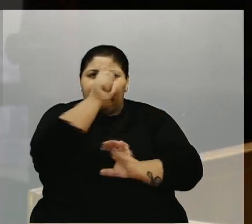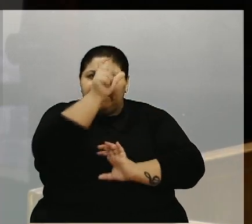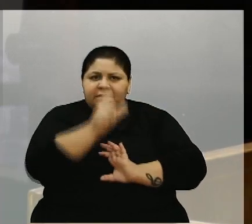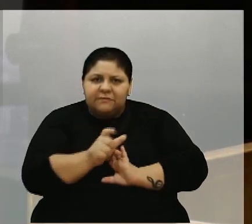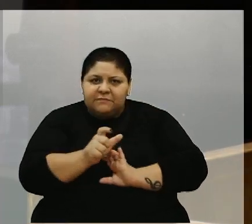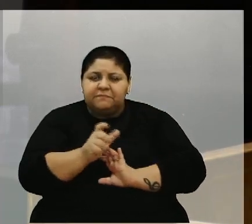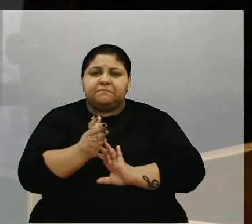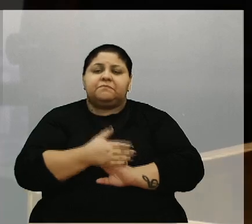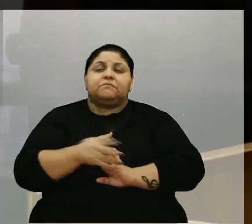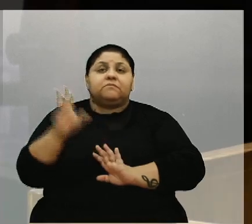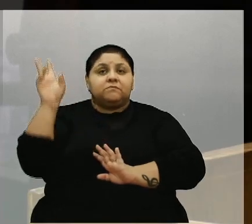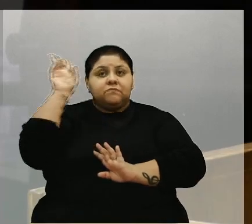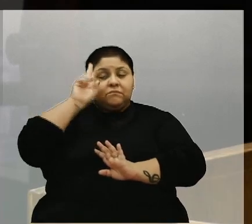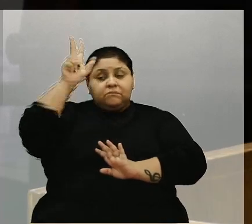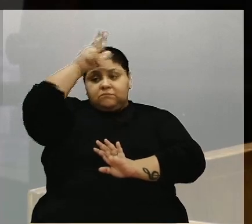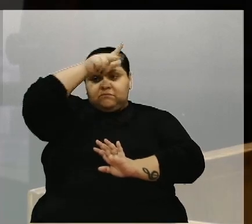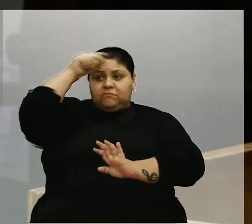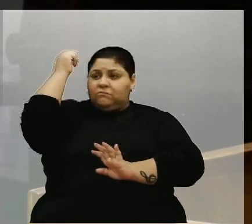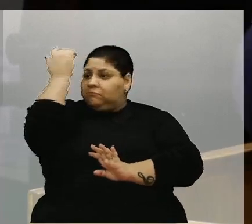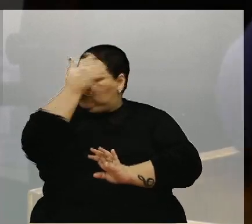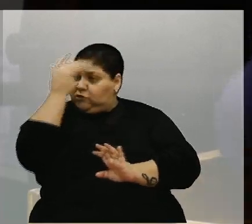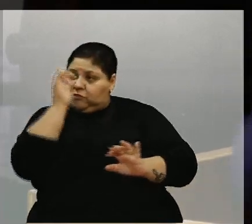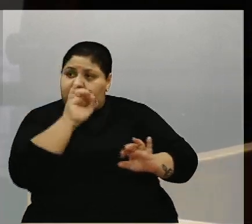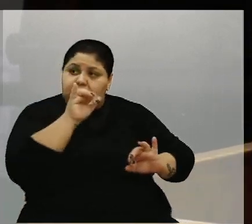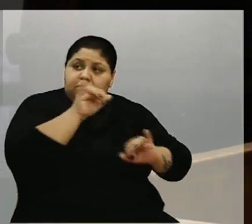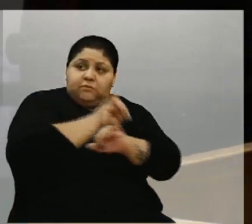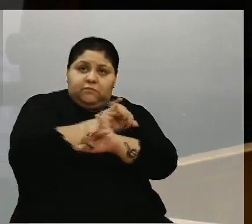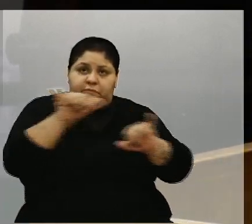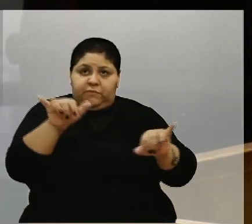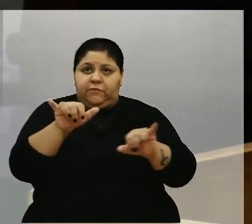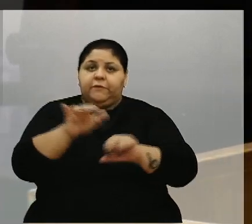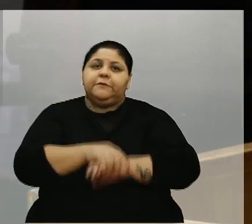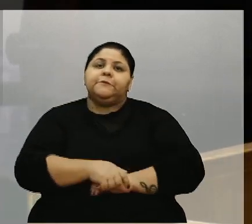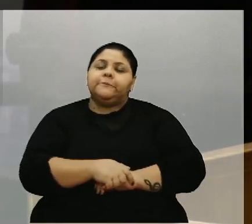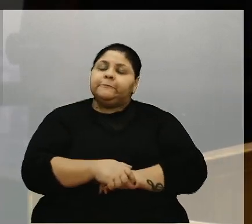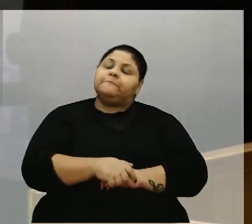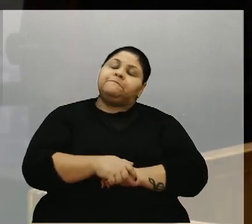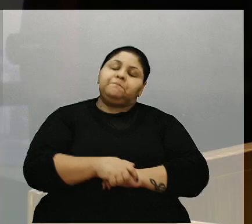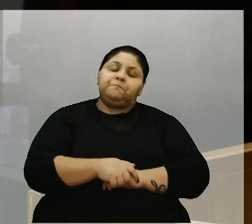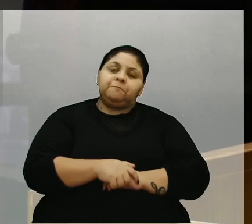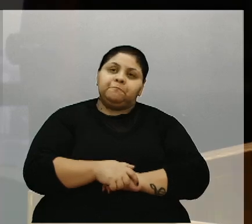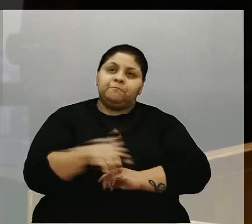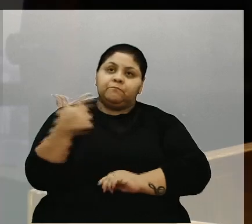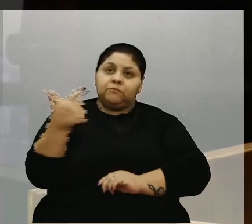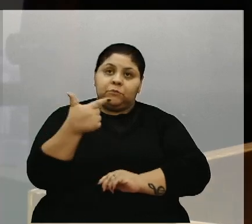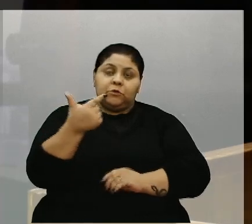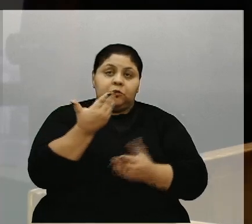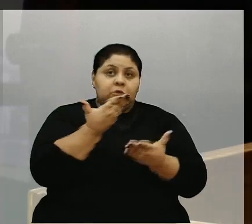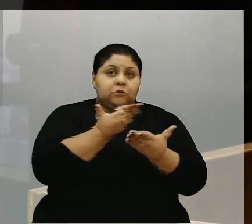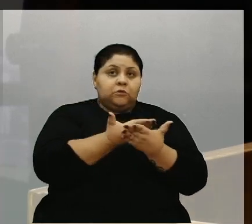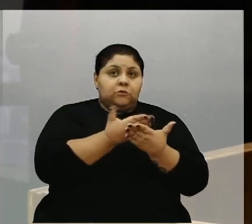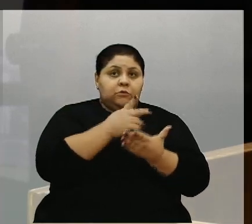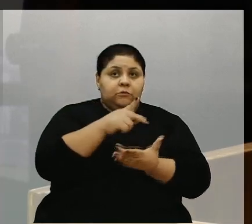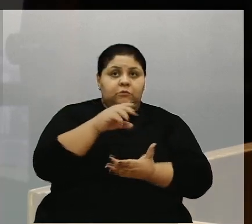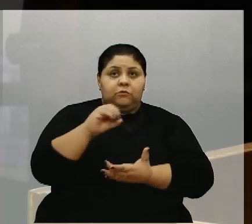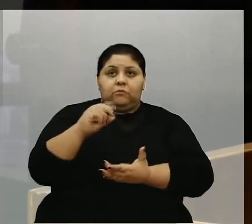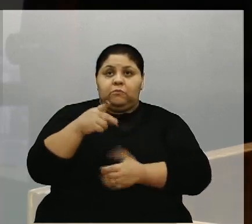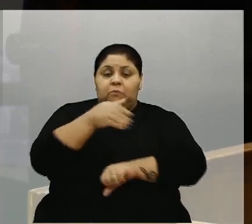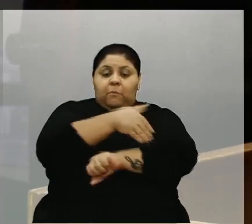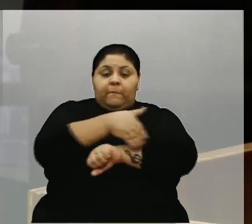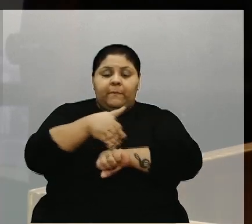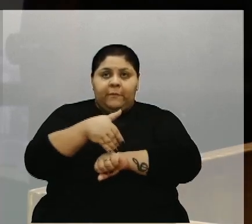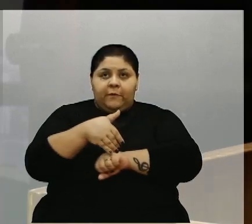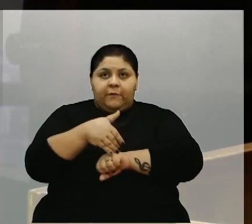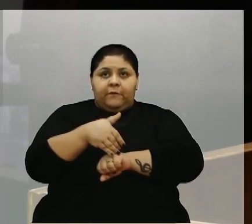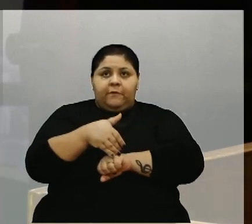vou lembrar o prefeito Adiló sobre os dados. Segundo os estudos do Pop Rua e os dados